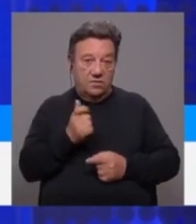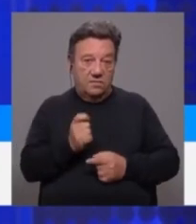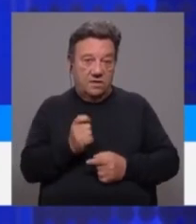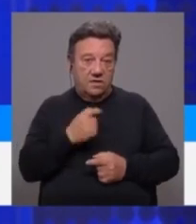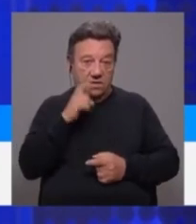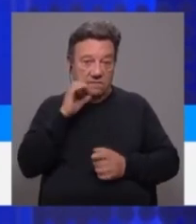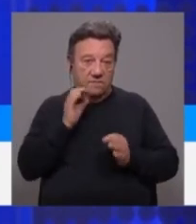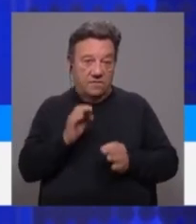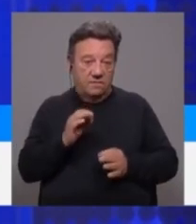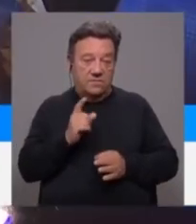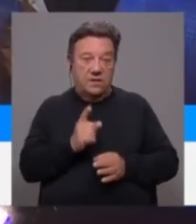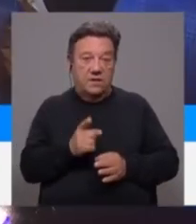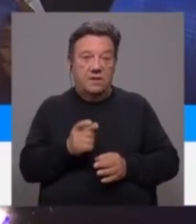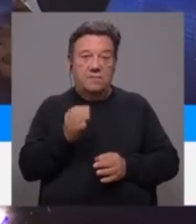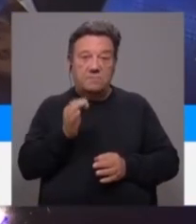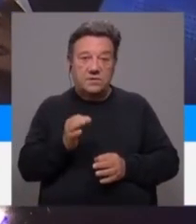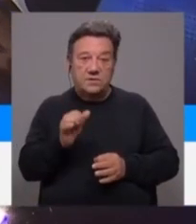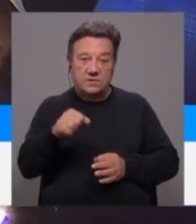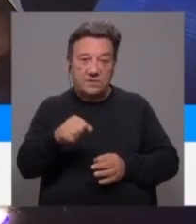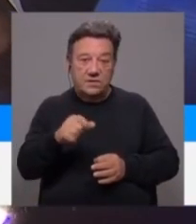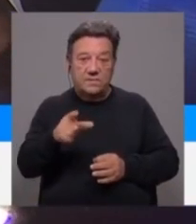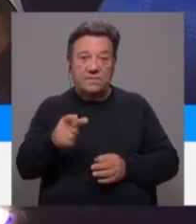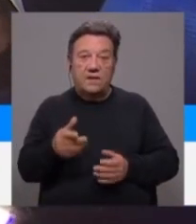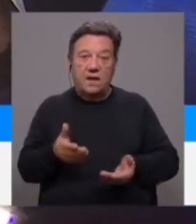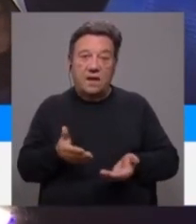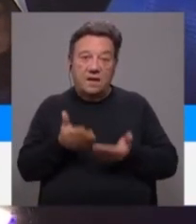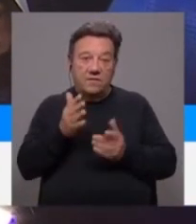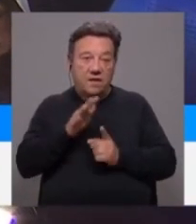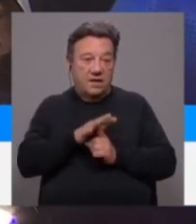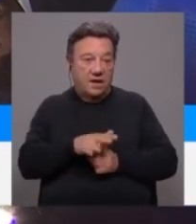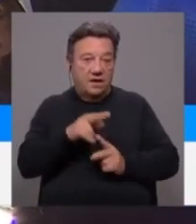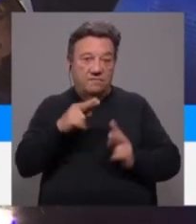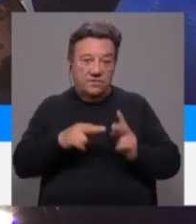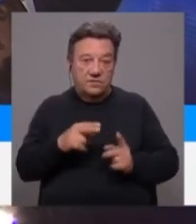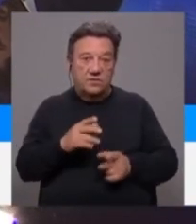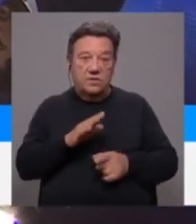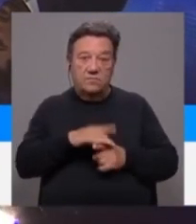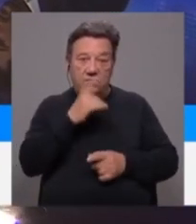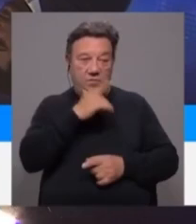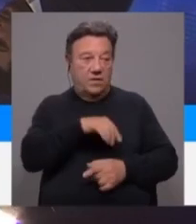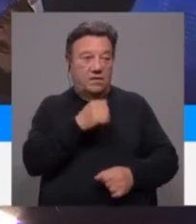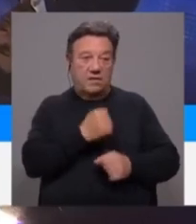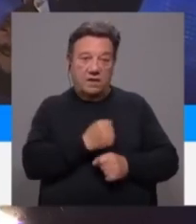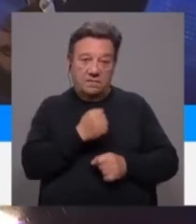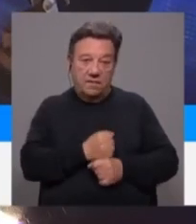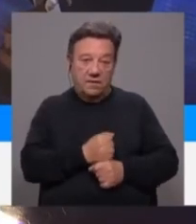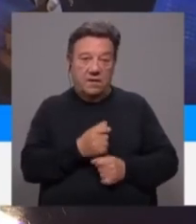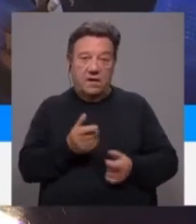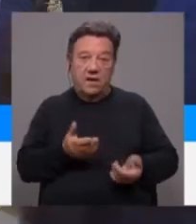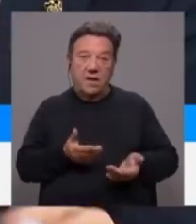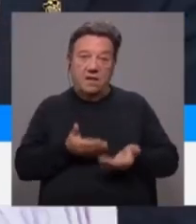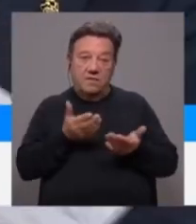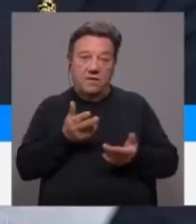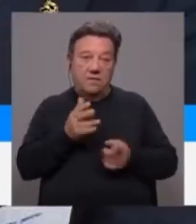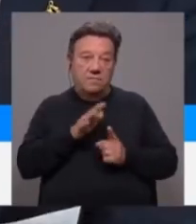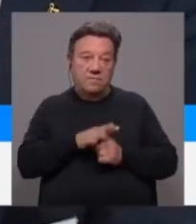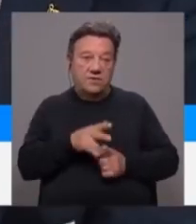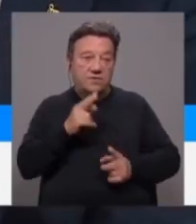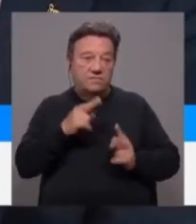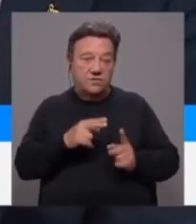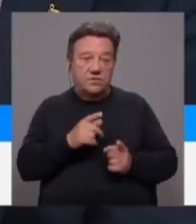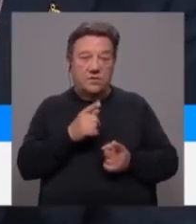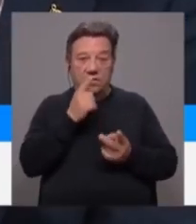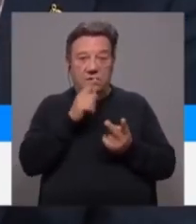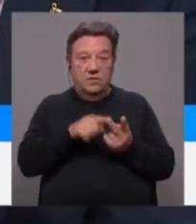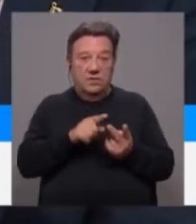no bloco de esquerda defendemos é que é preciso sim aliviar a carga fiscal sobre quem trabalha aliviar peso' fiscal